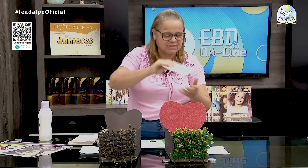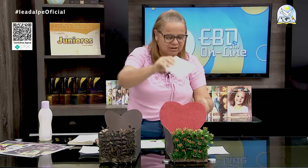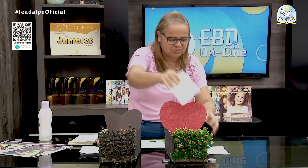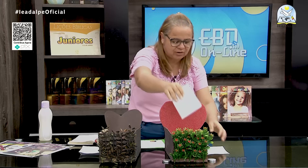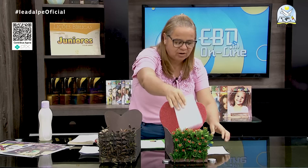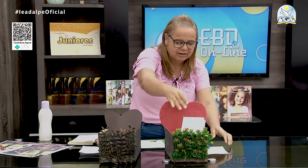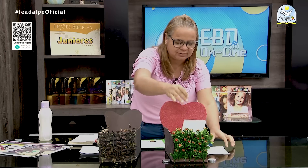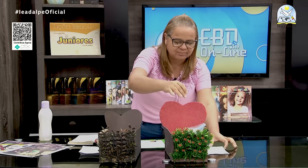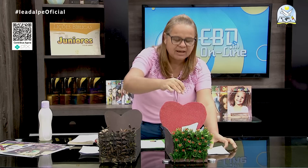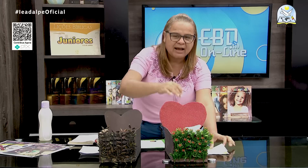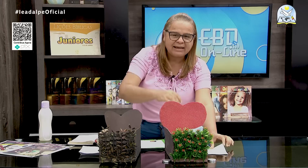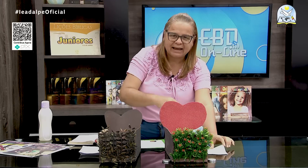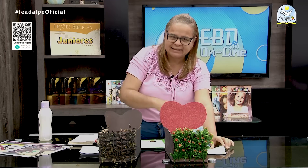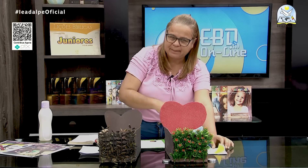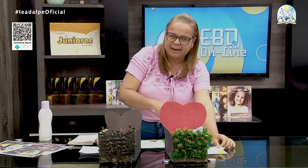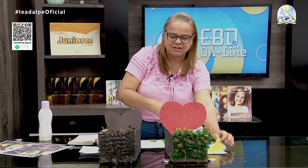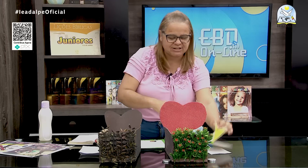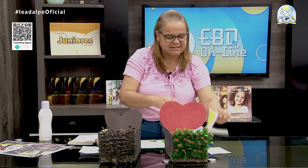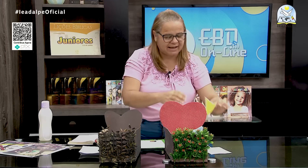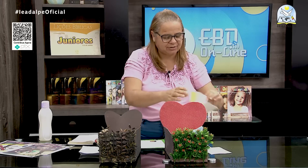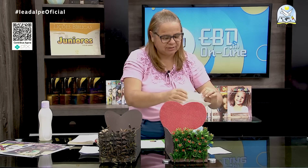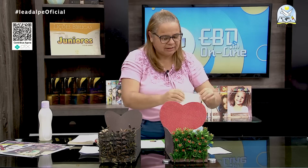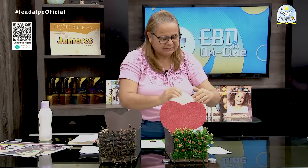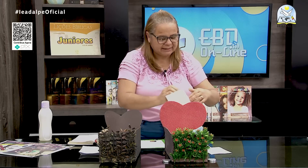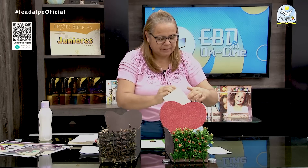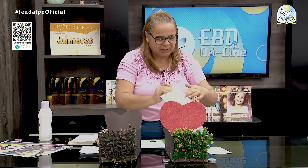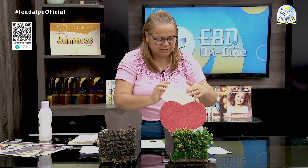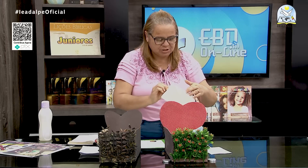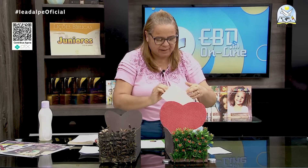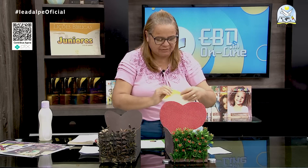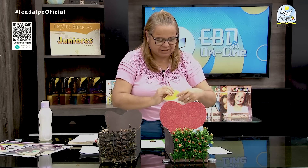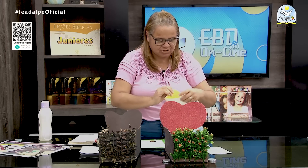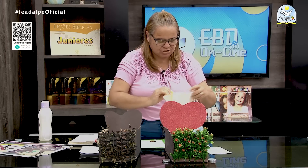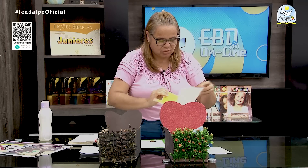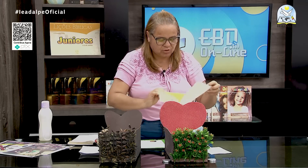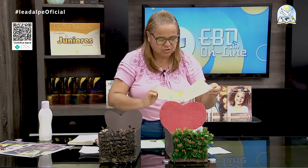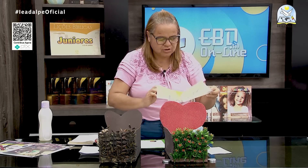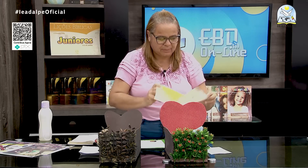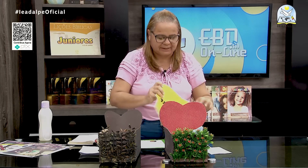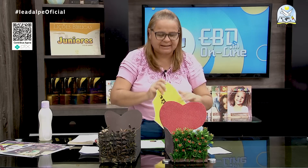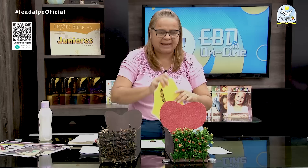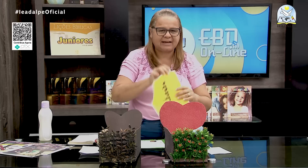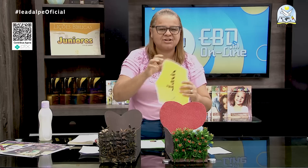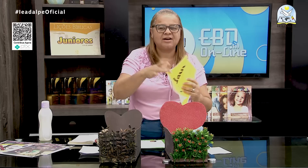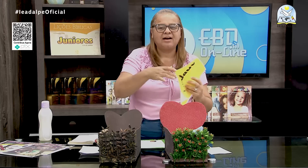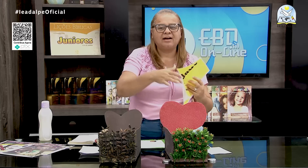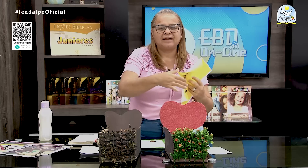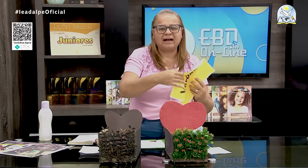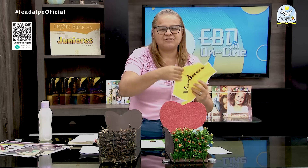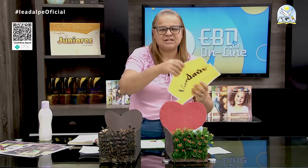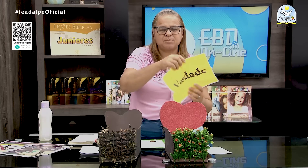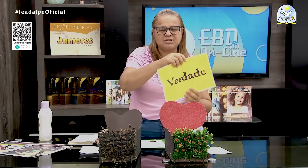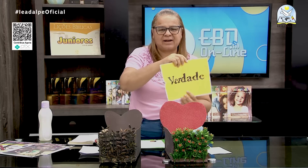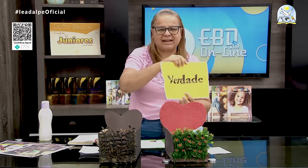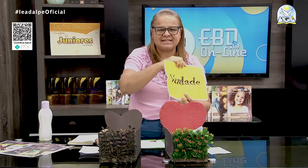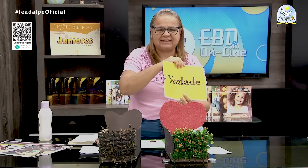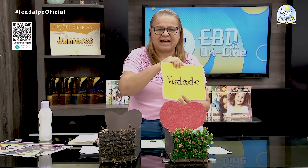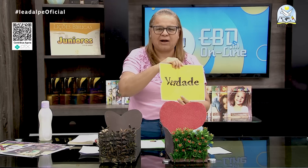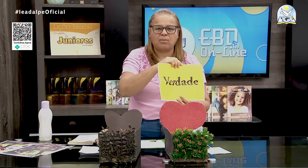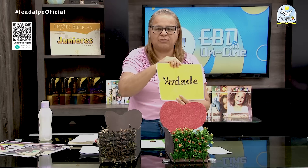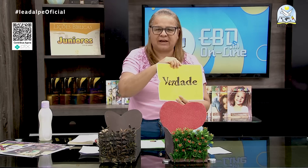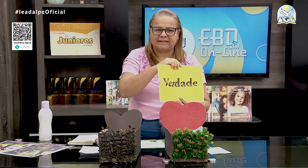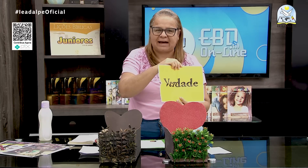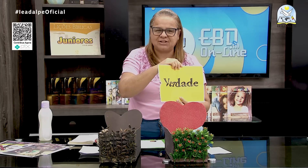e os alunos já colocamos e aí demais Tá certo tem também outras palavras que a gente colocou só para ideias tá que vocês possam